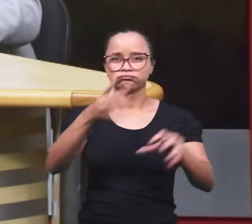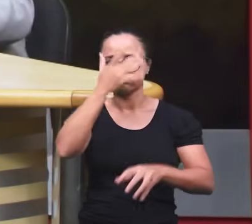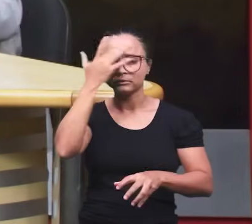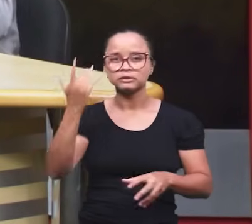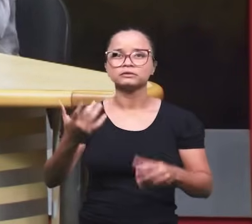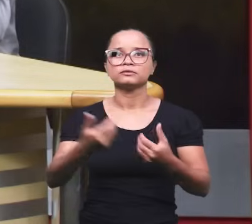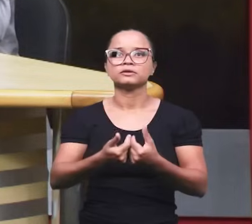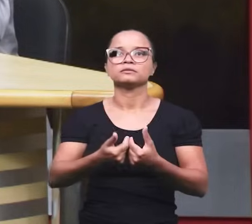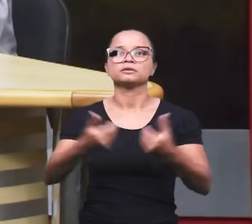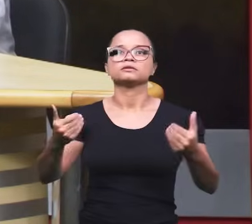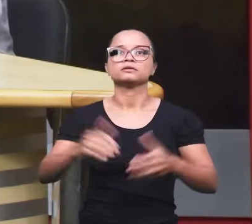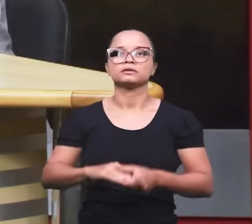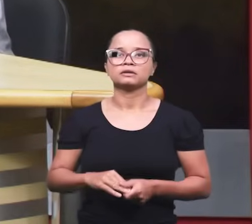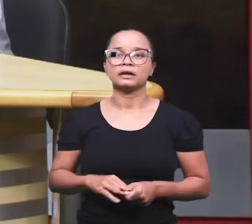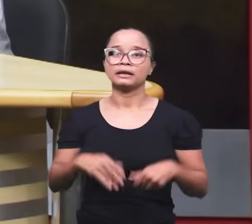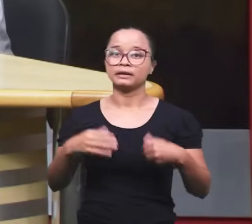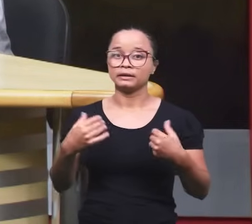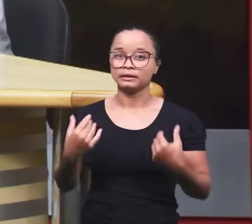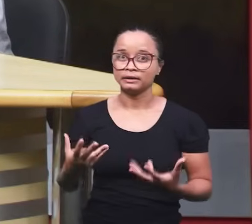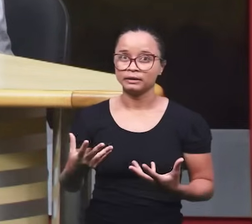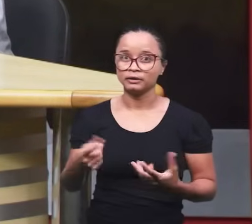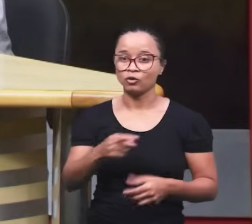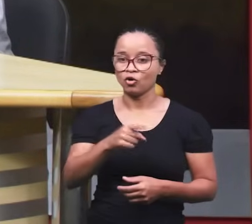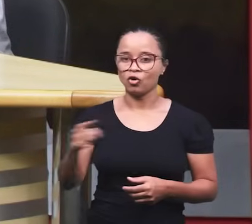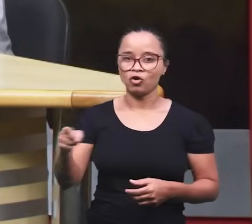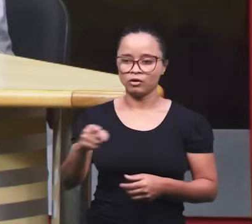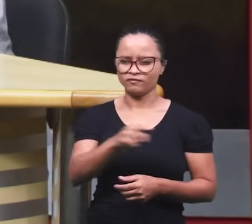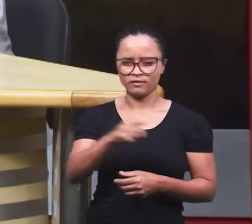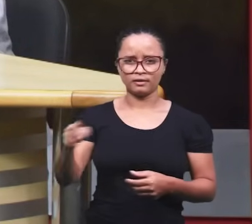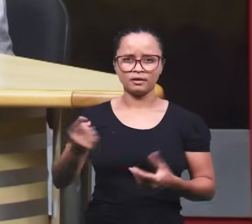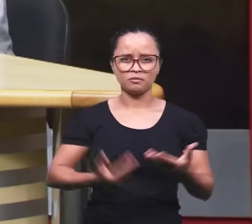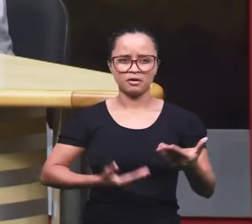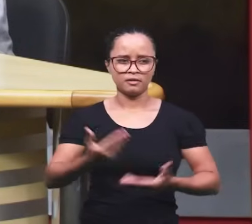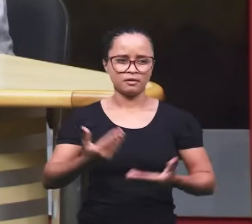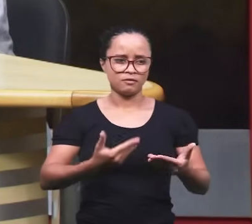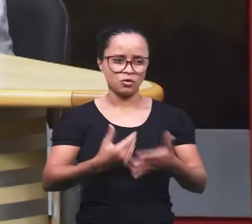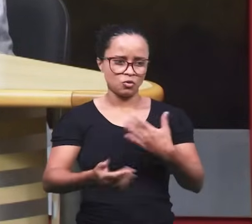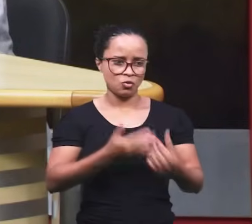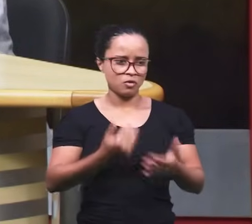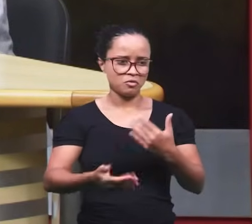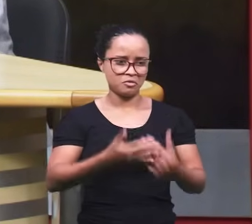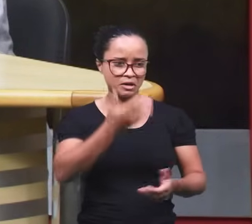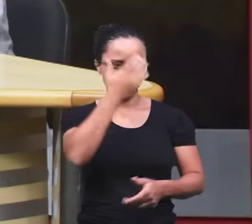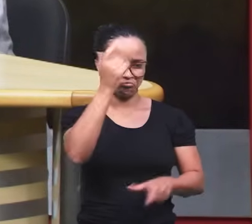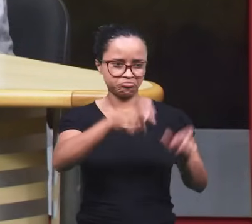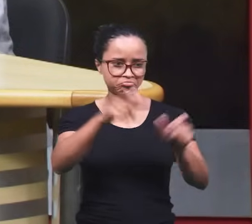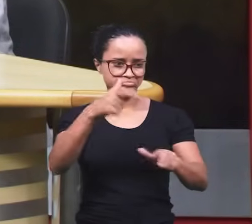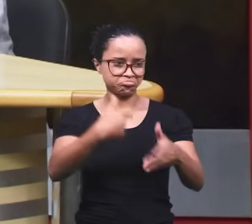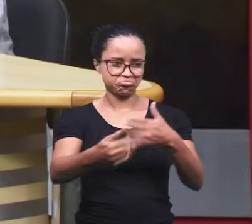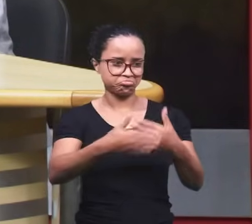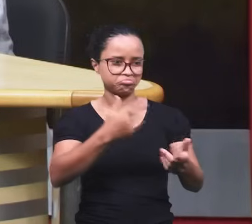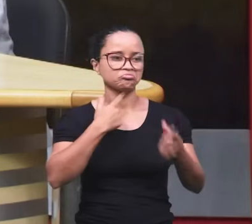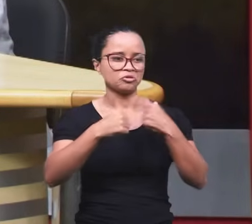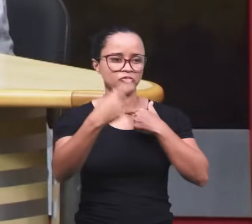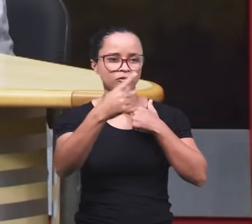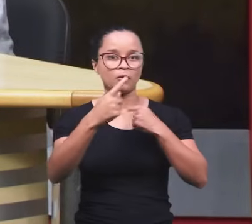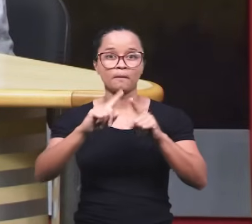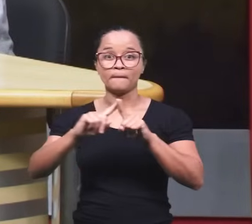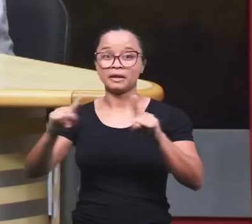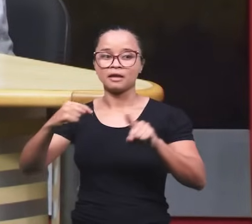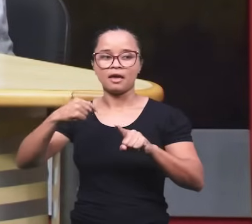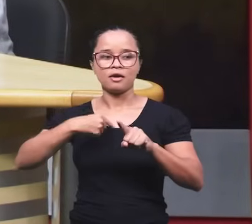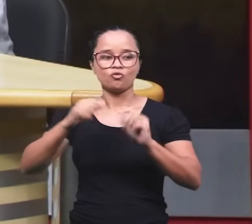dizer para vocês é vocês sirvam a quem vocês quiserem agora eu e a minha casa e aí você pode traduzir eu e a